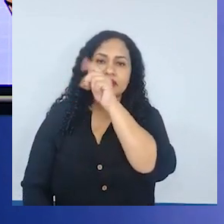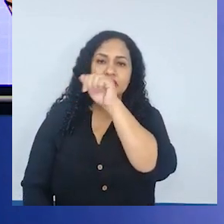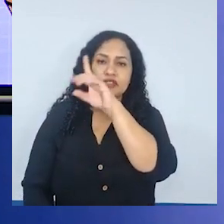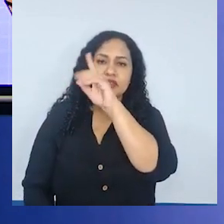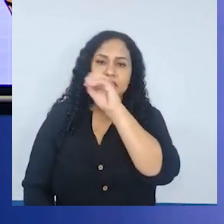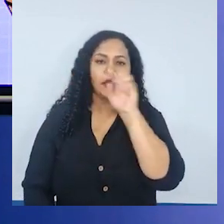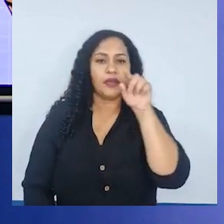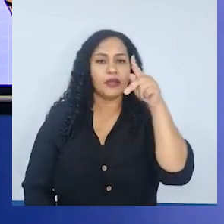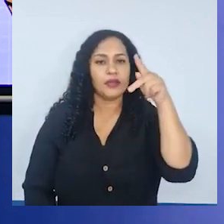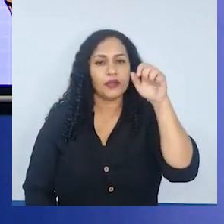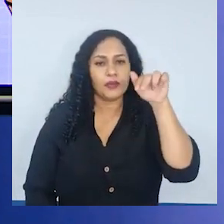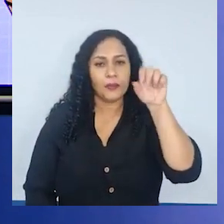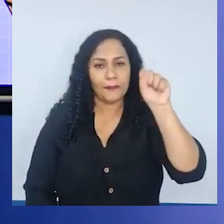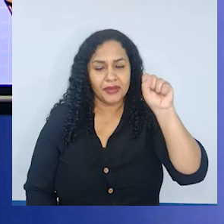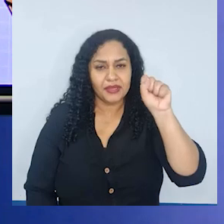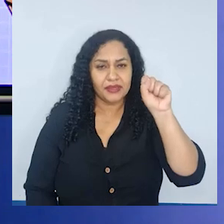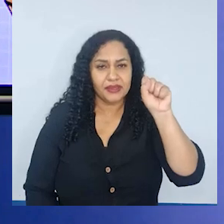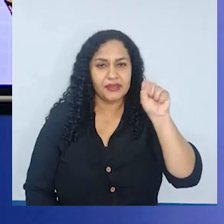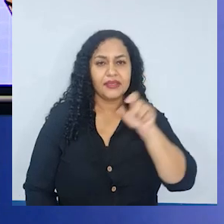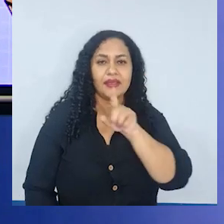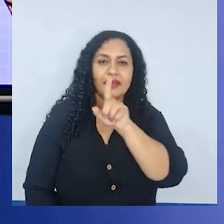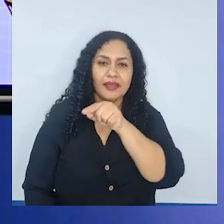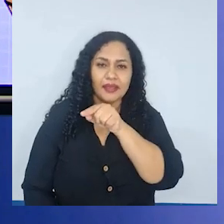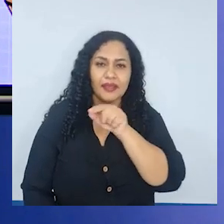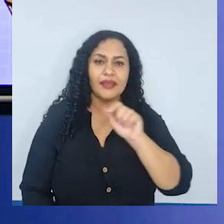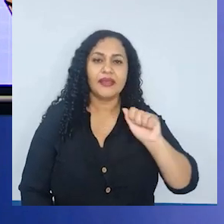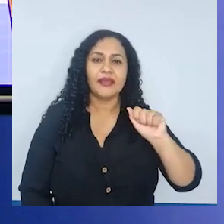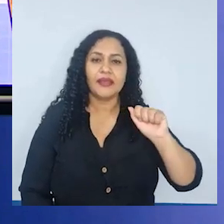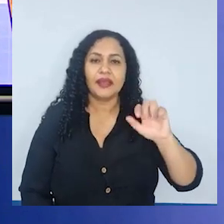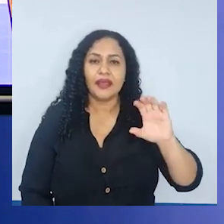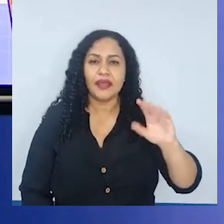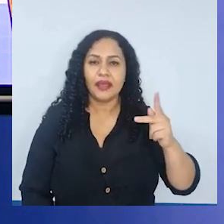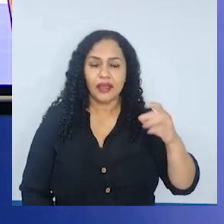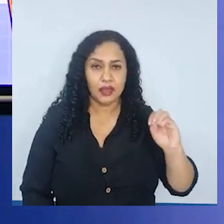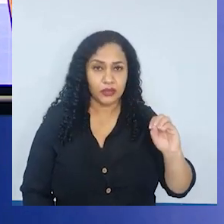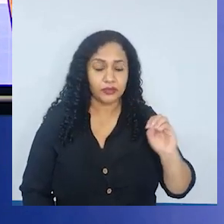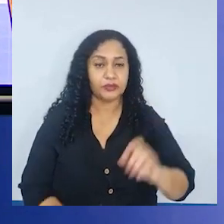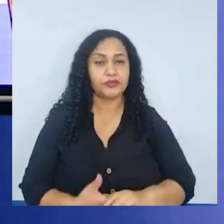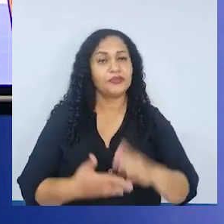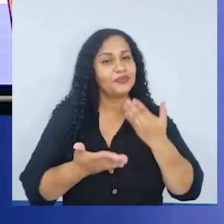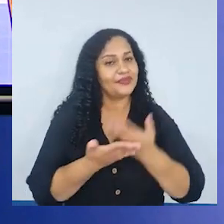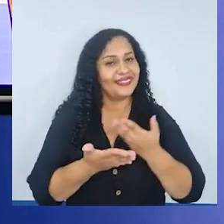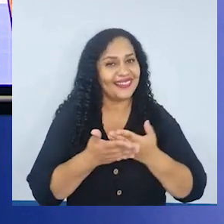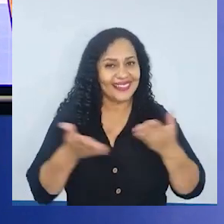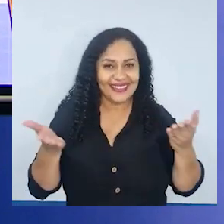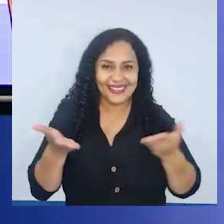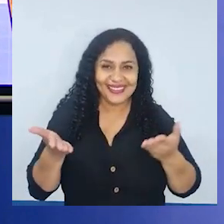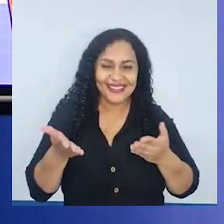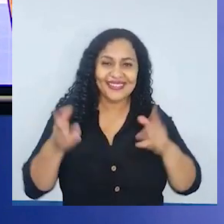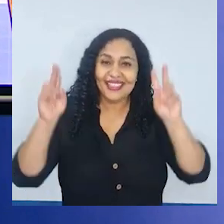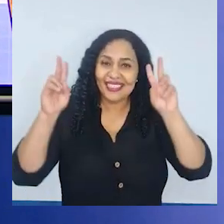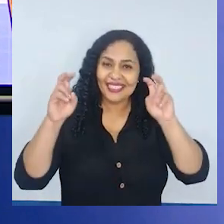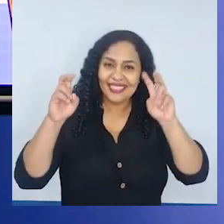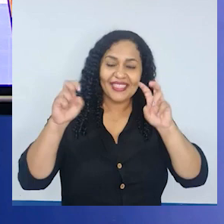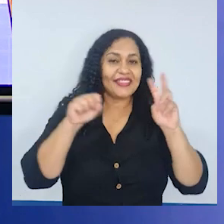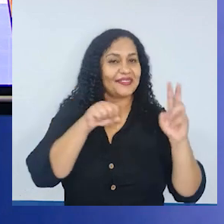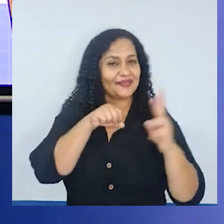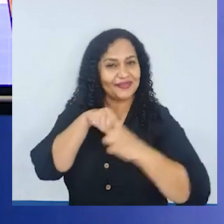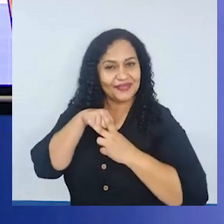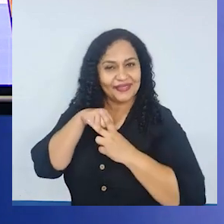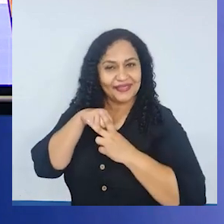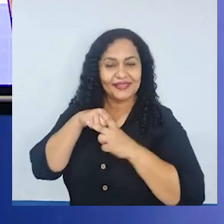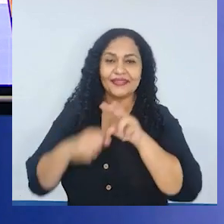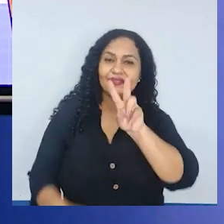pensa, é e acho. A nossa aula de hoje é sobre verbo.